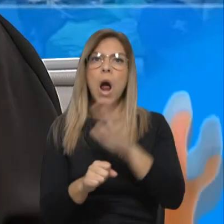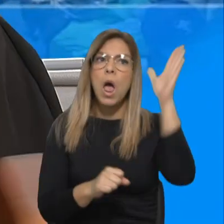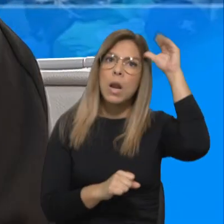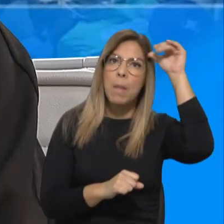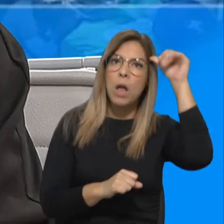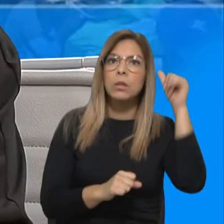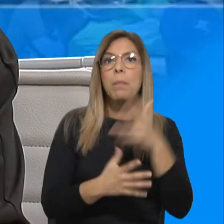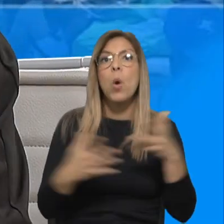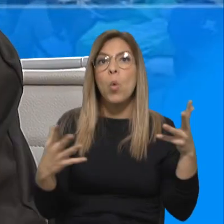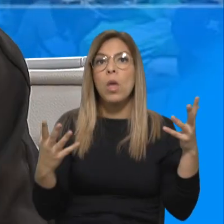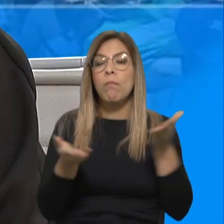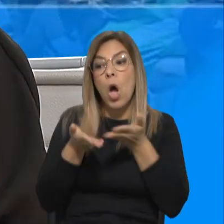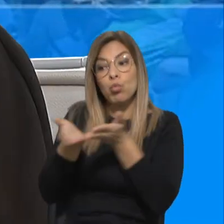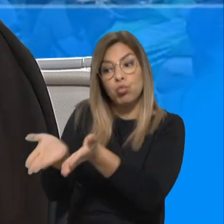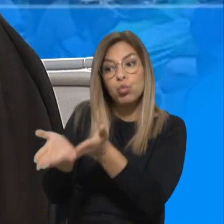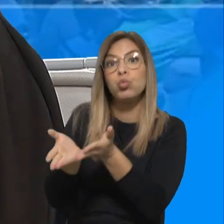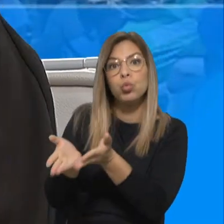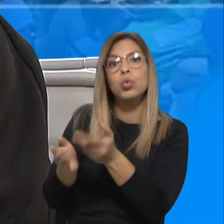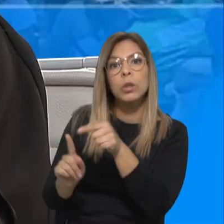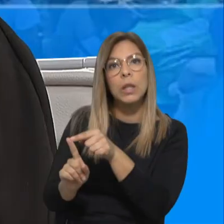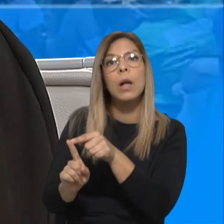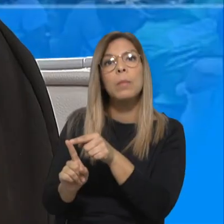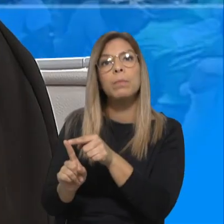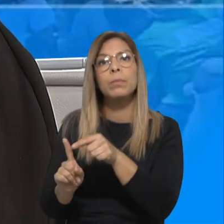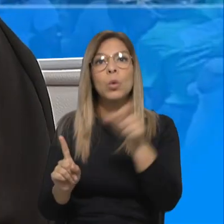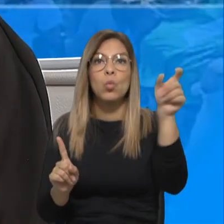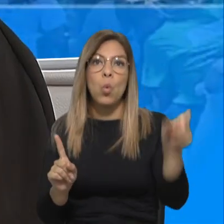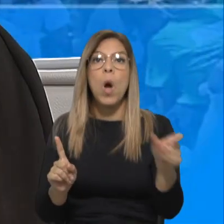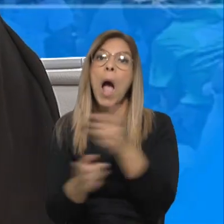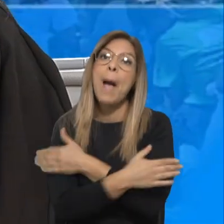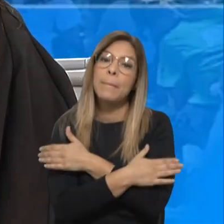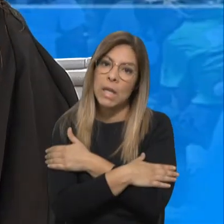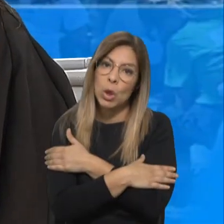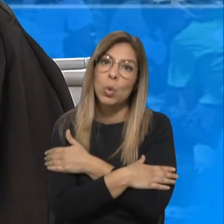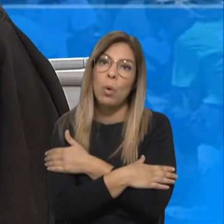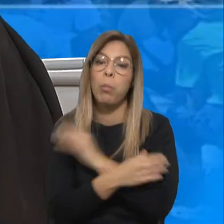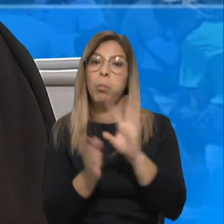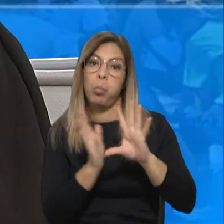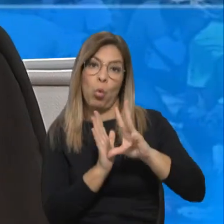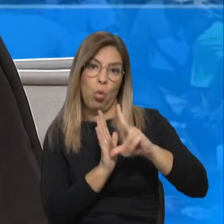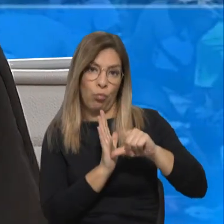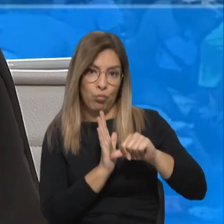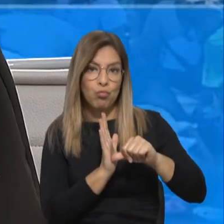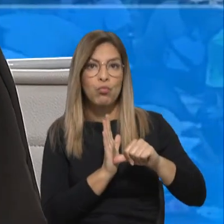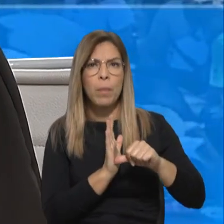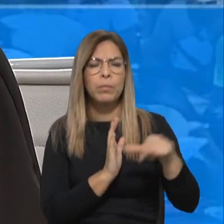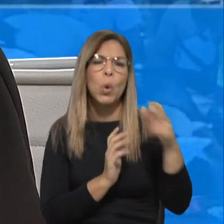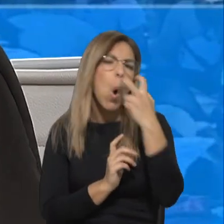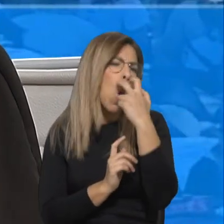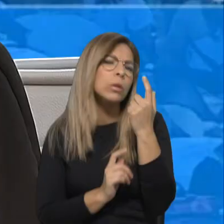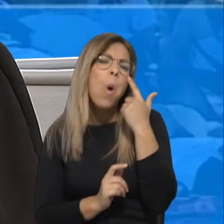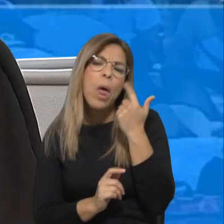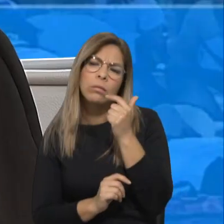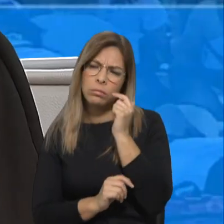mar, a maior parte, vai ajudar essa procura da carapaça, há um amigo dela, um amigo que é o polvo, que fica muito curioso por